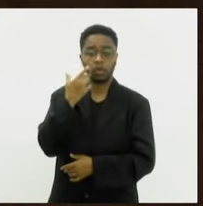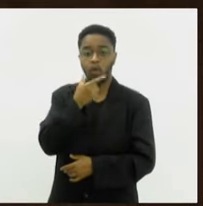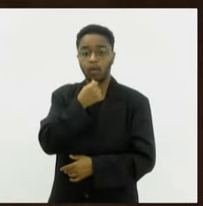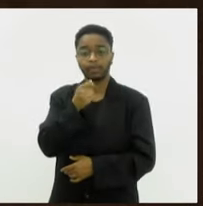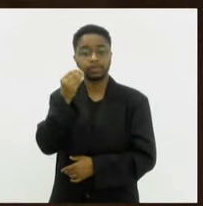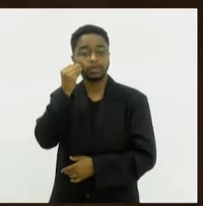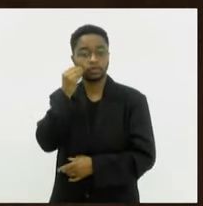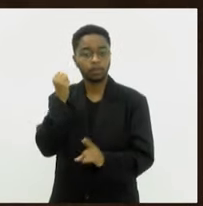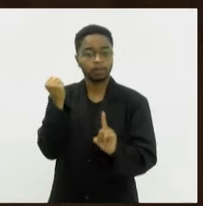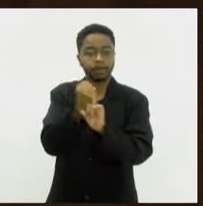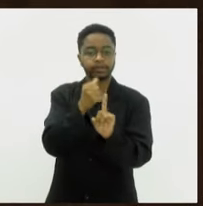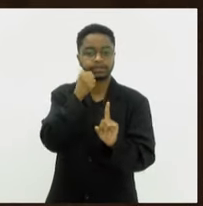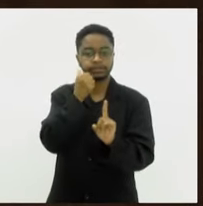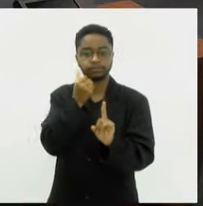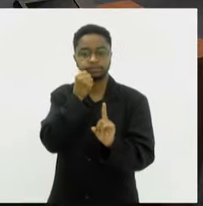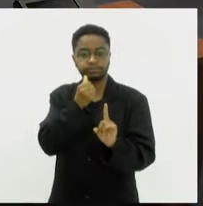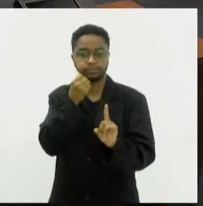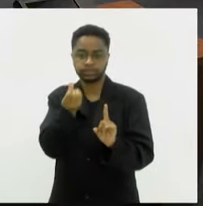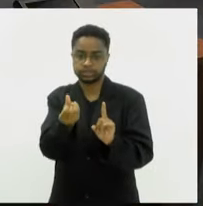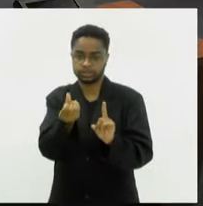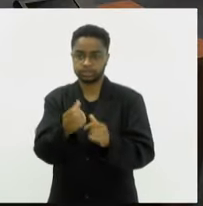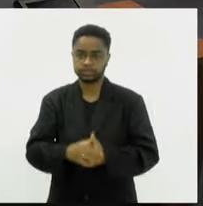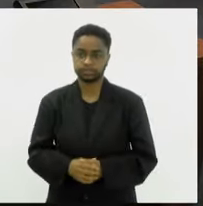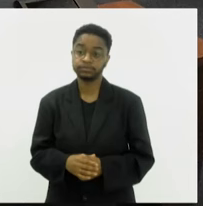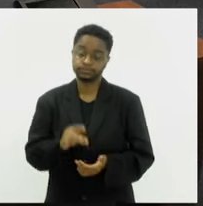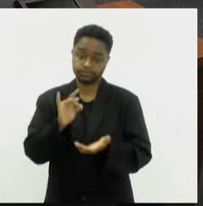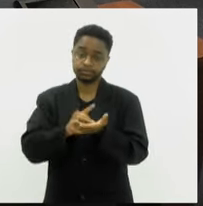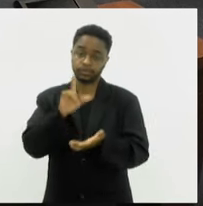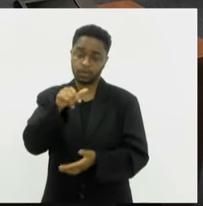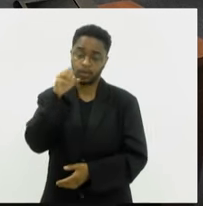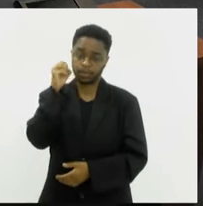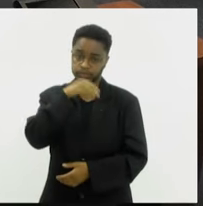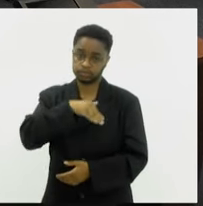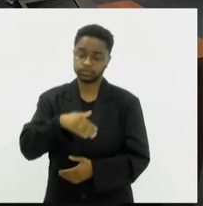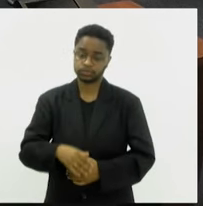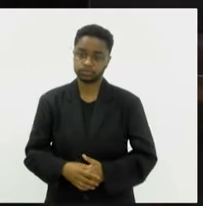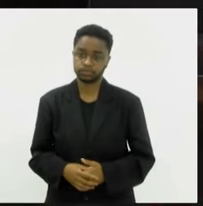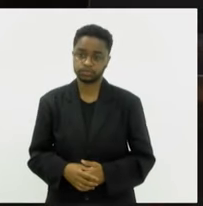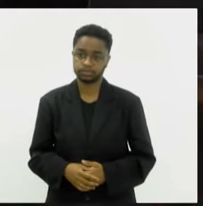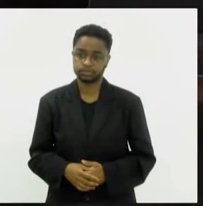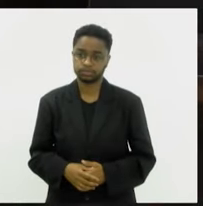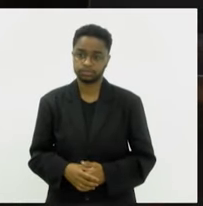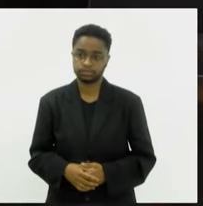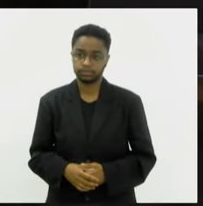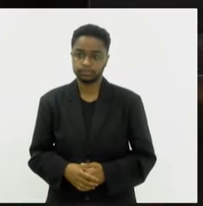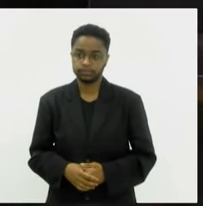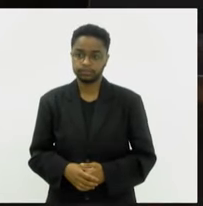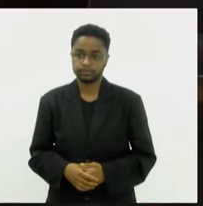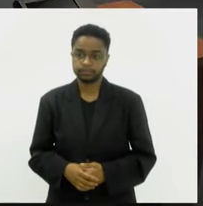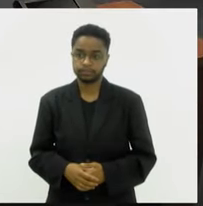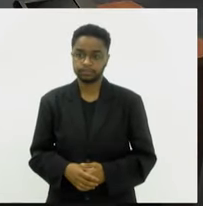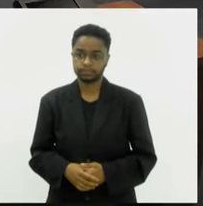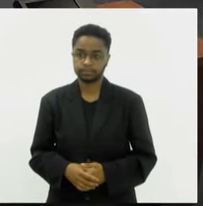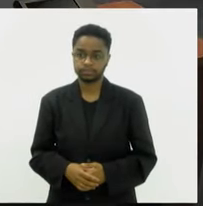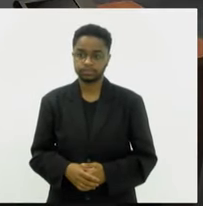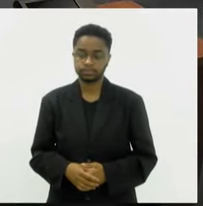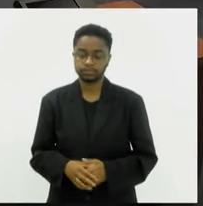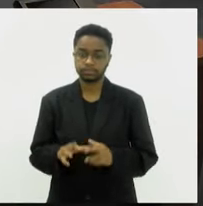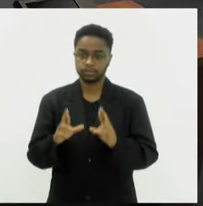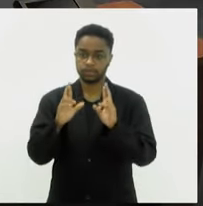matar 6 mulheres. Não, de fato, um absurdo. Enfim, espero que o espaço da